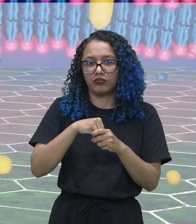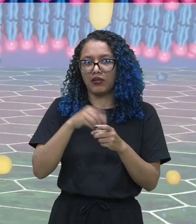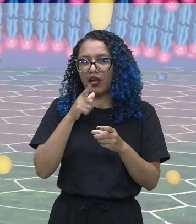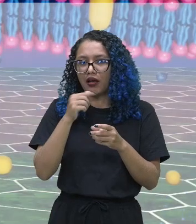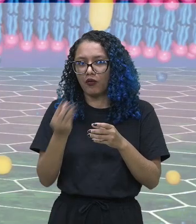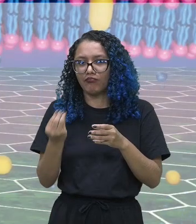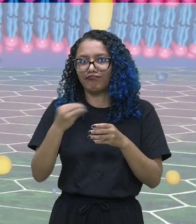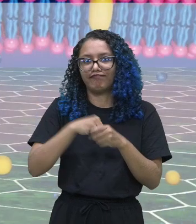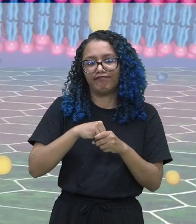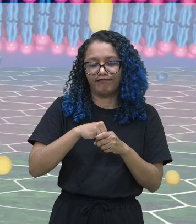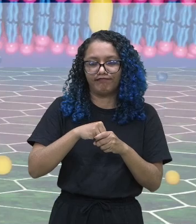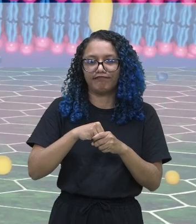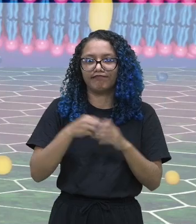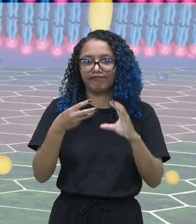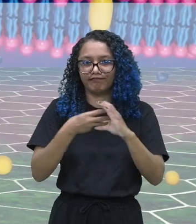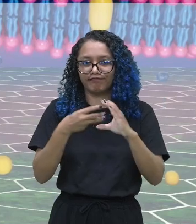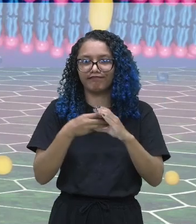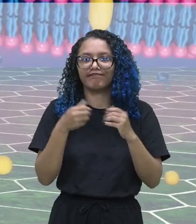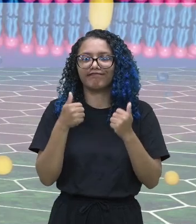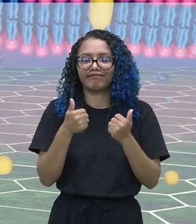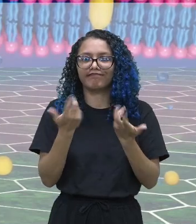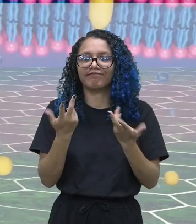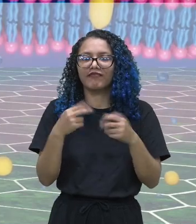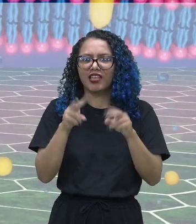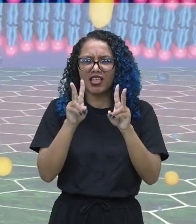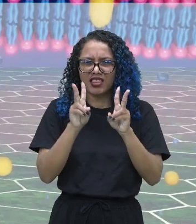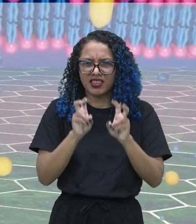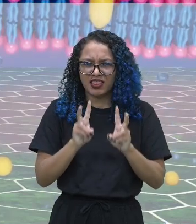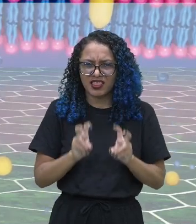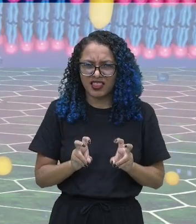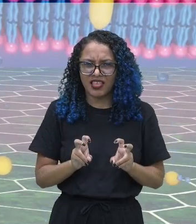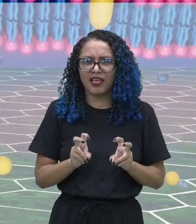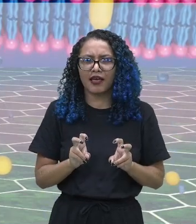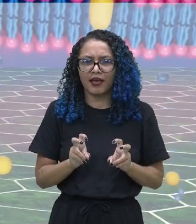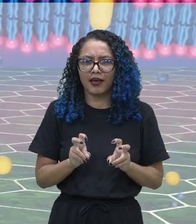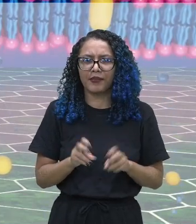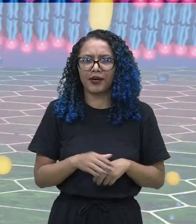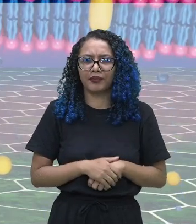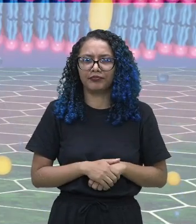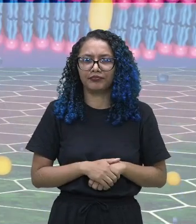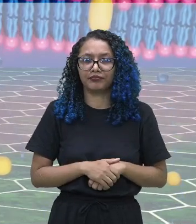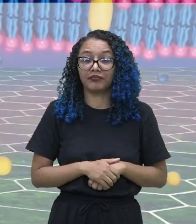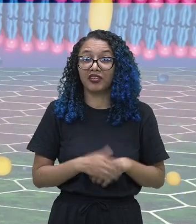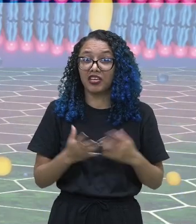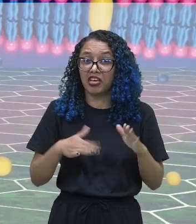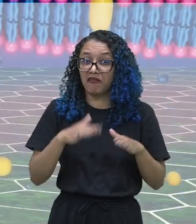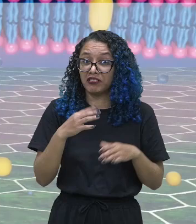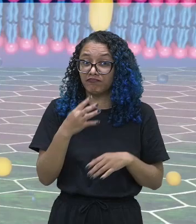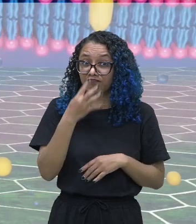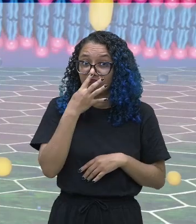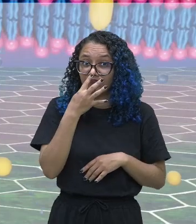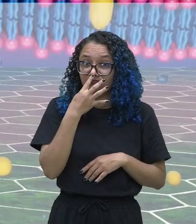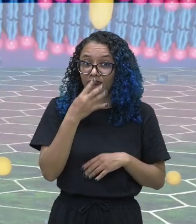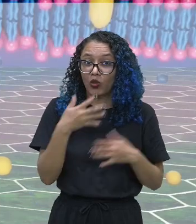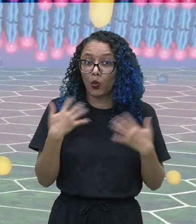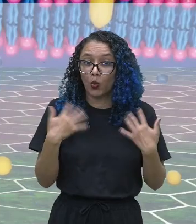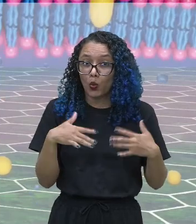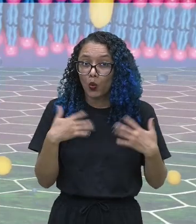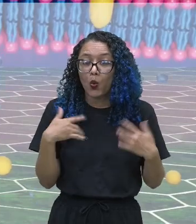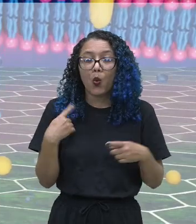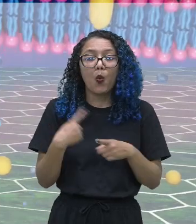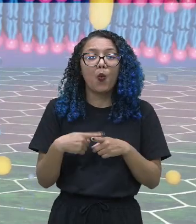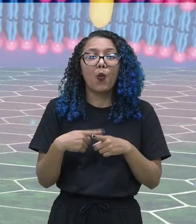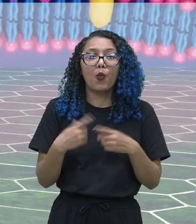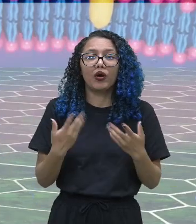célula. São assuntos aí que, do mesmo jeito que nos trazem encantamento, porque nós estamos detalhando